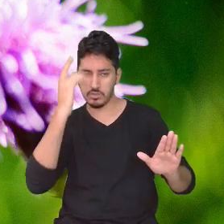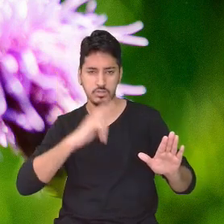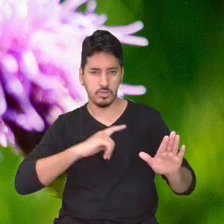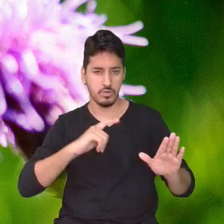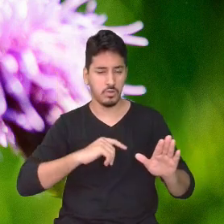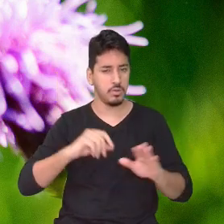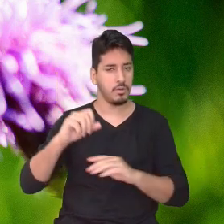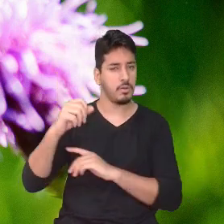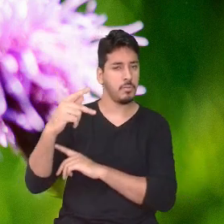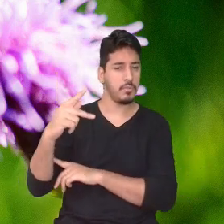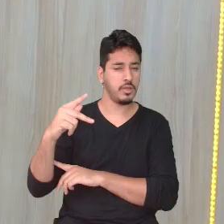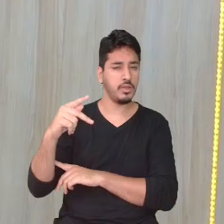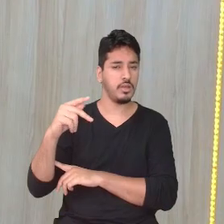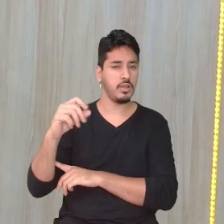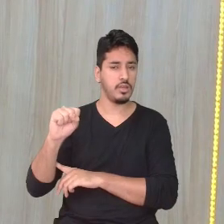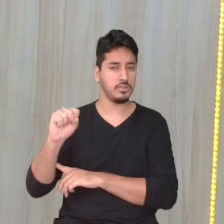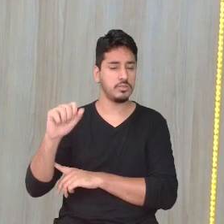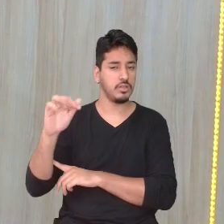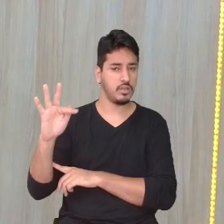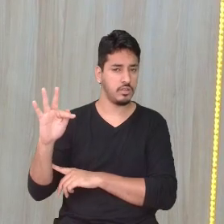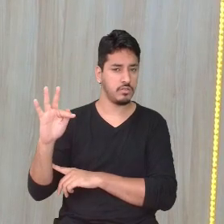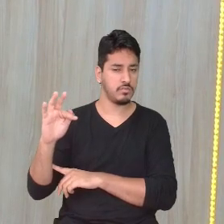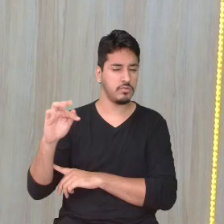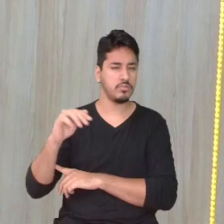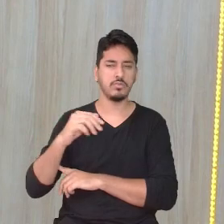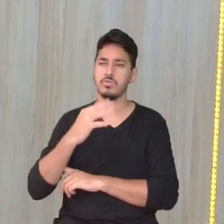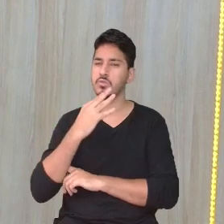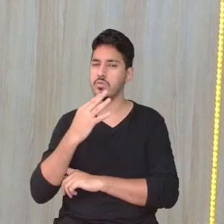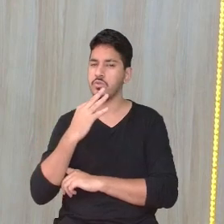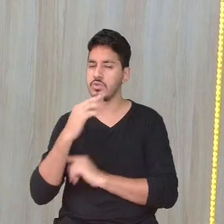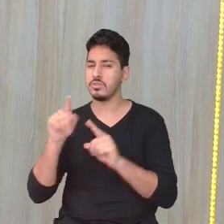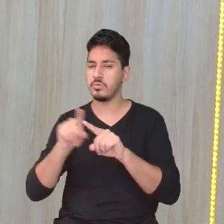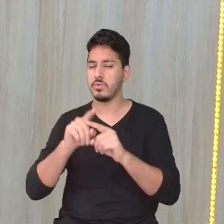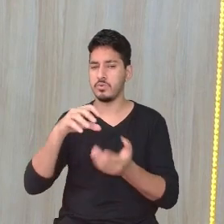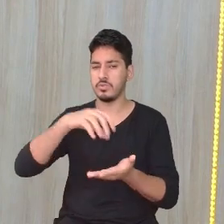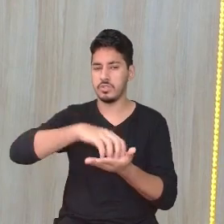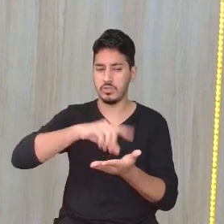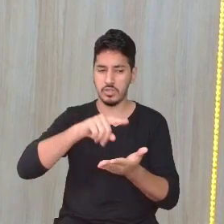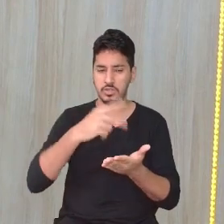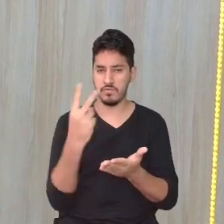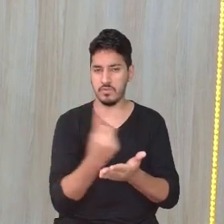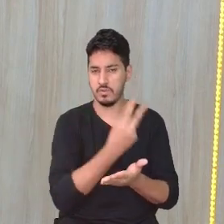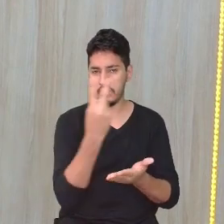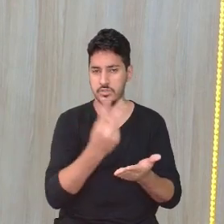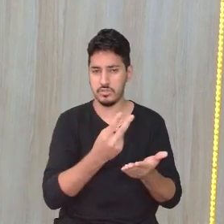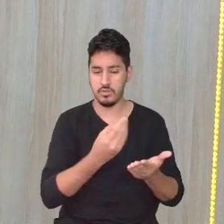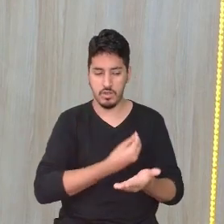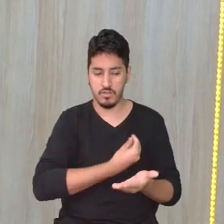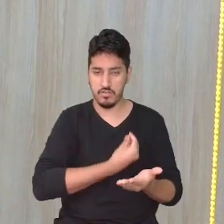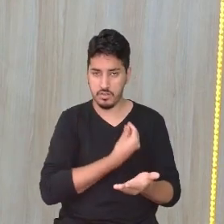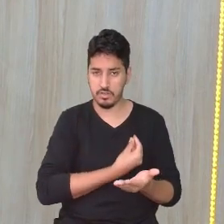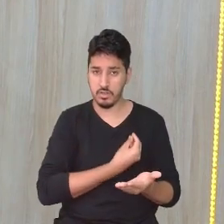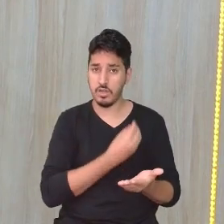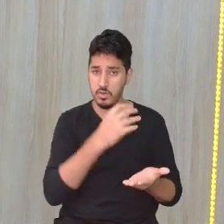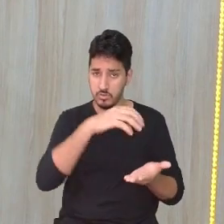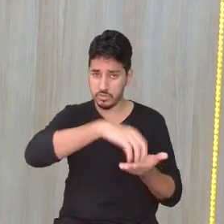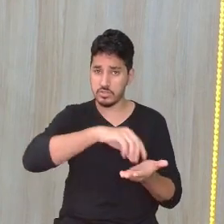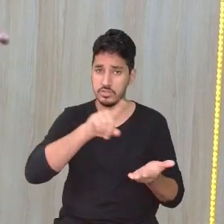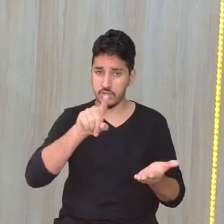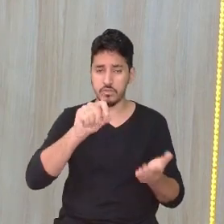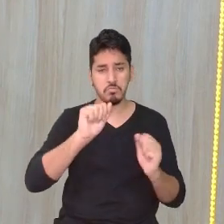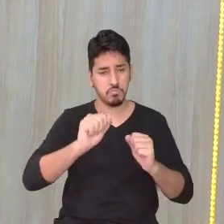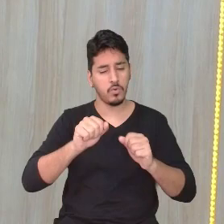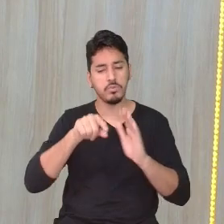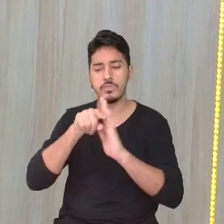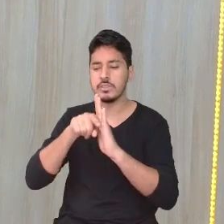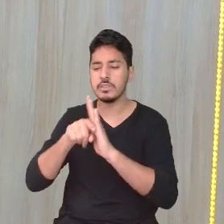PSF? Você conhece serviços como o CVV, que é o Centro de Valorização à Vida, que é um serviço gratuito. Vocês podem fazer essa pesquisa, nossa